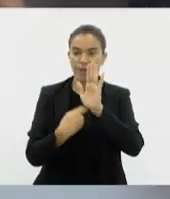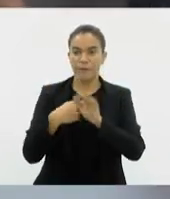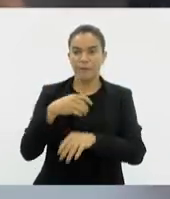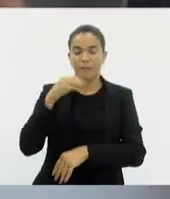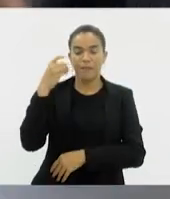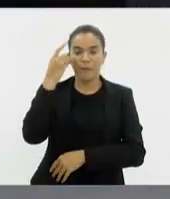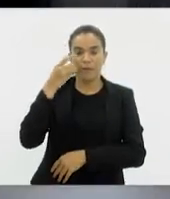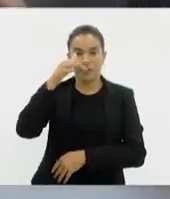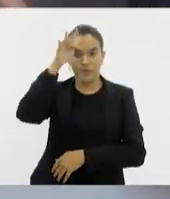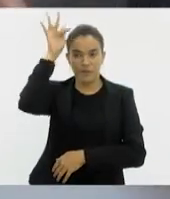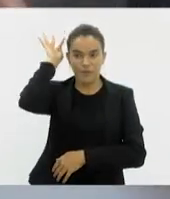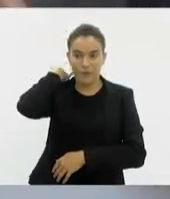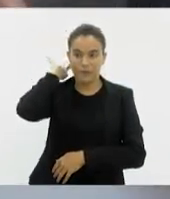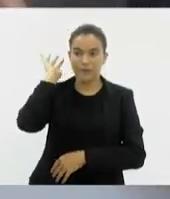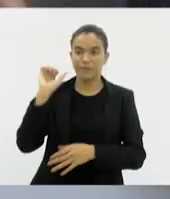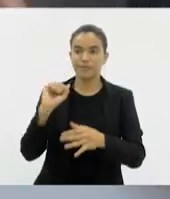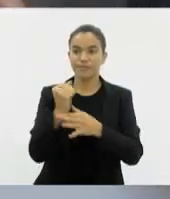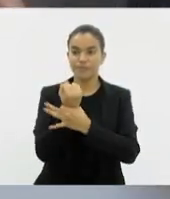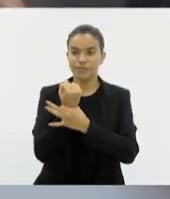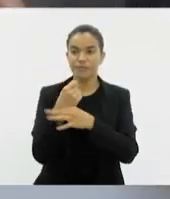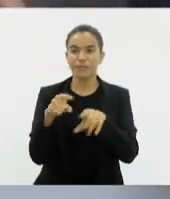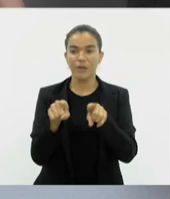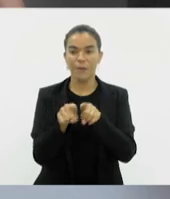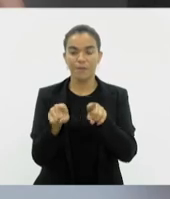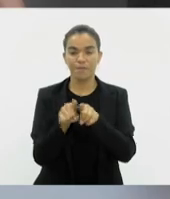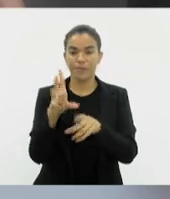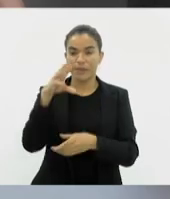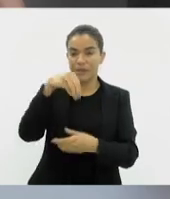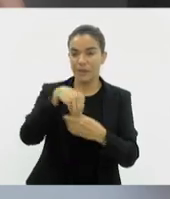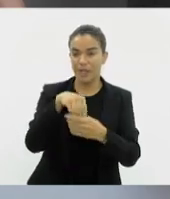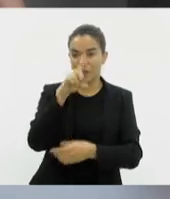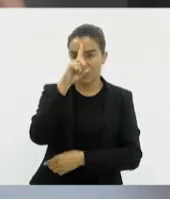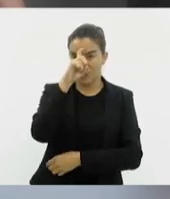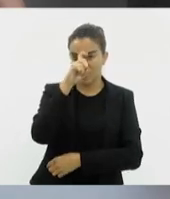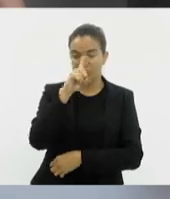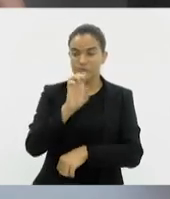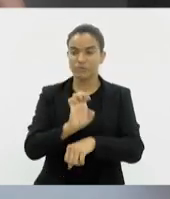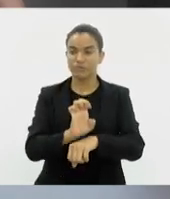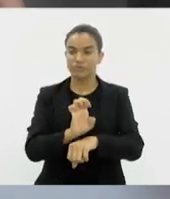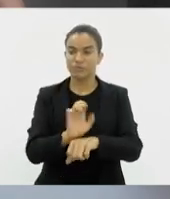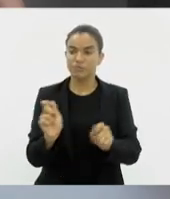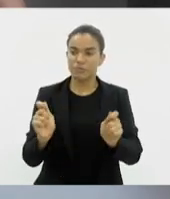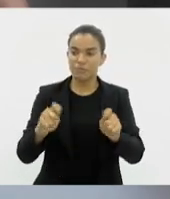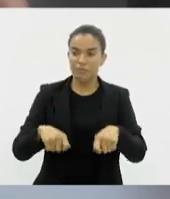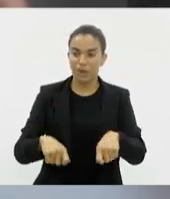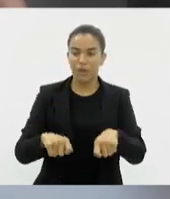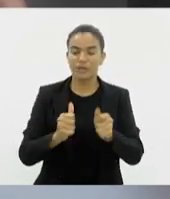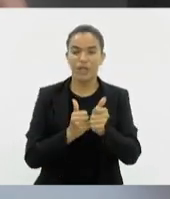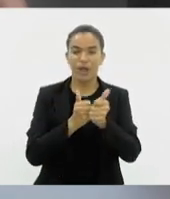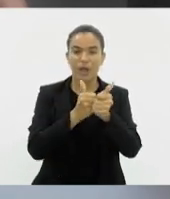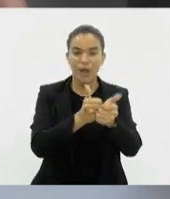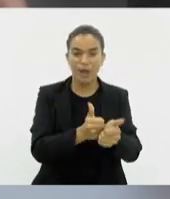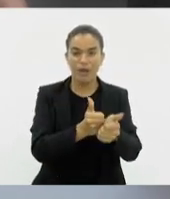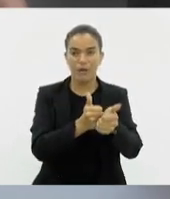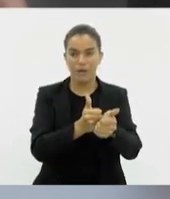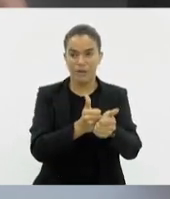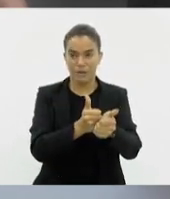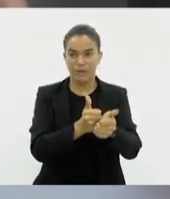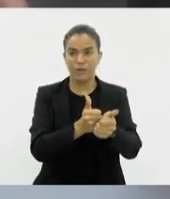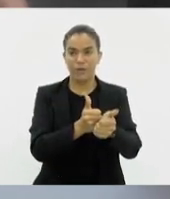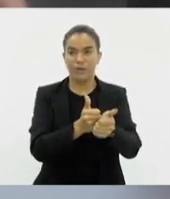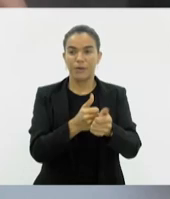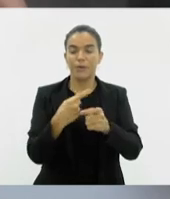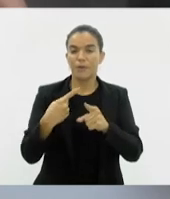Fred Pacheco, para garantir que também nos hospitais estaduais, né, possa haver esse acompanhamento,